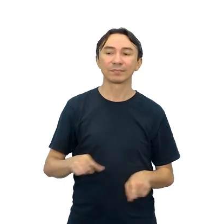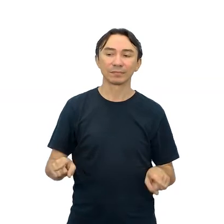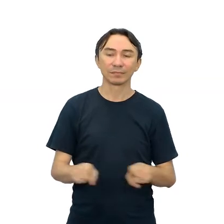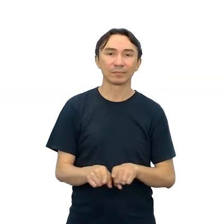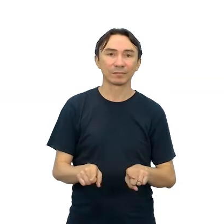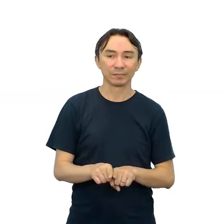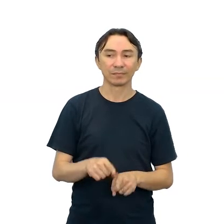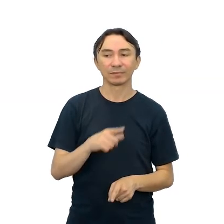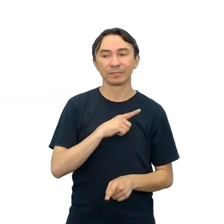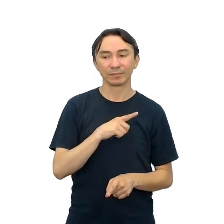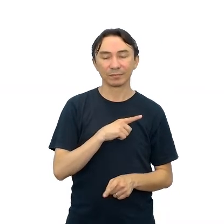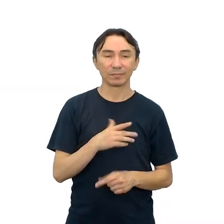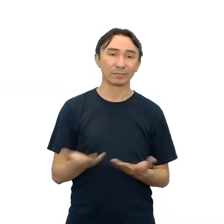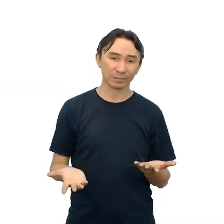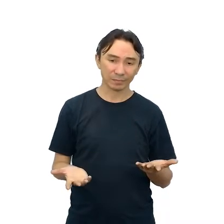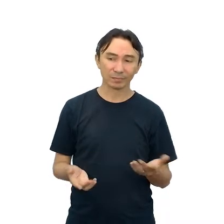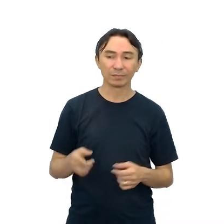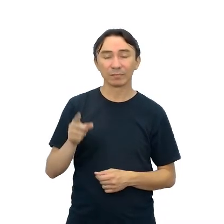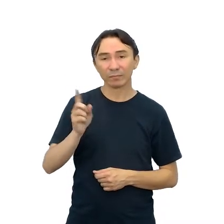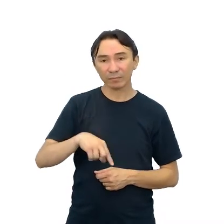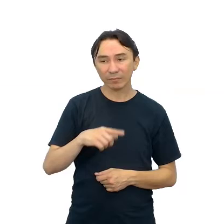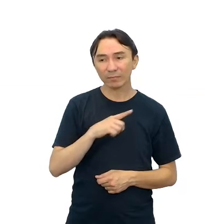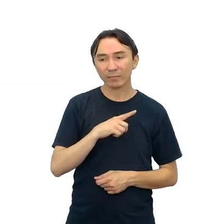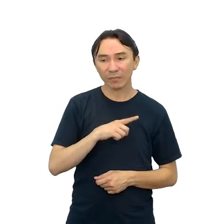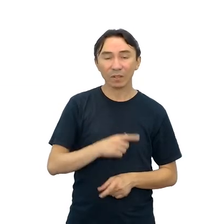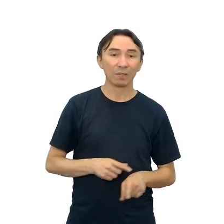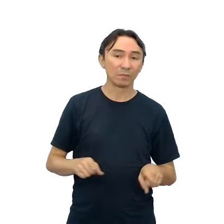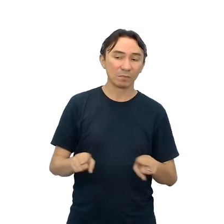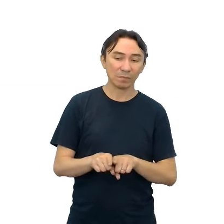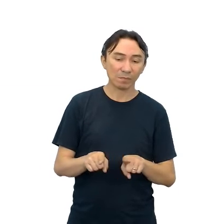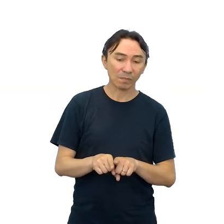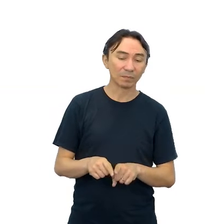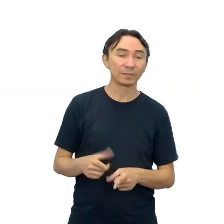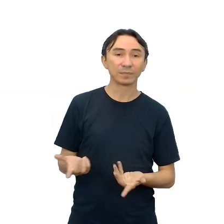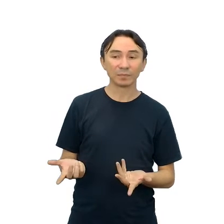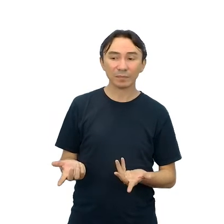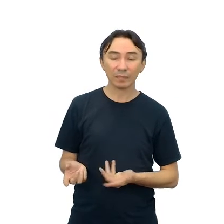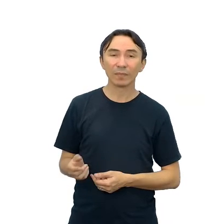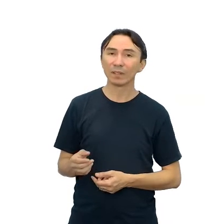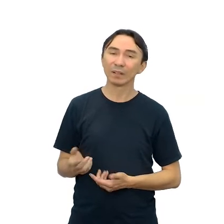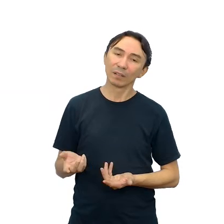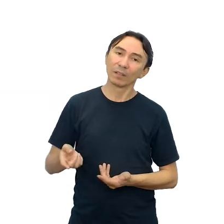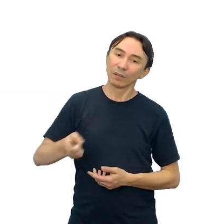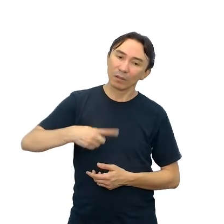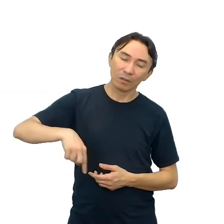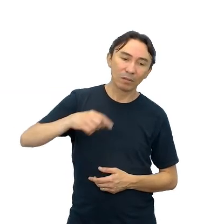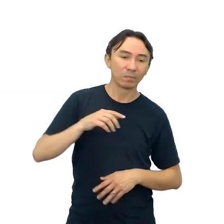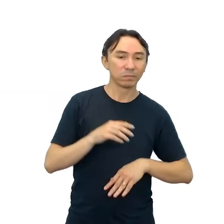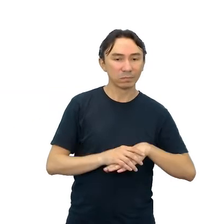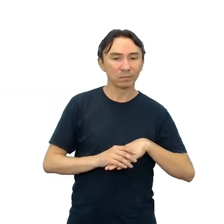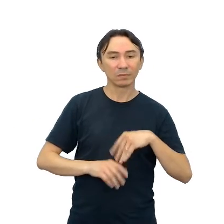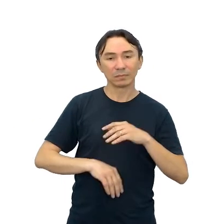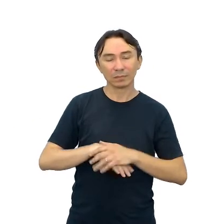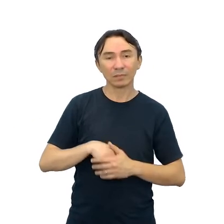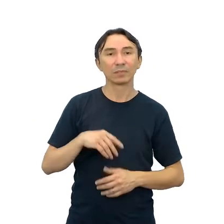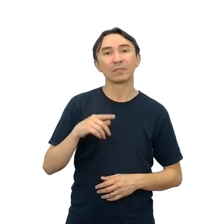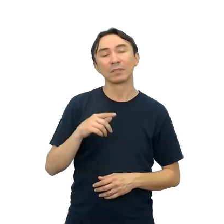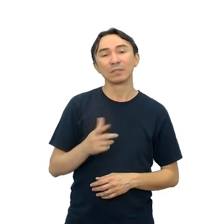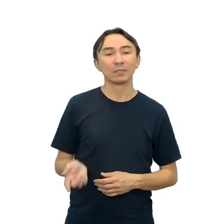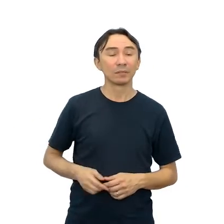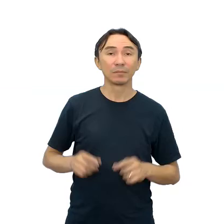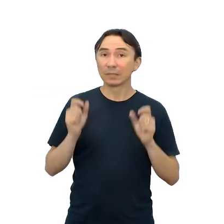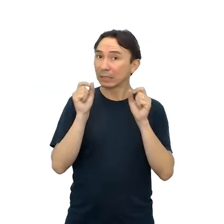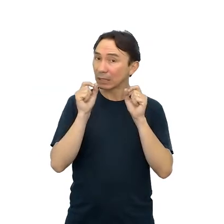processo todo, né, dentro das funções em que nós estamos. Então, nós trabalhamos aqui a